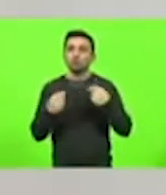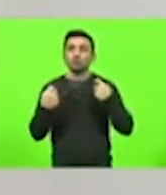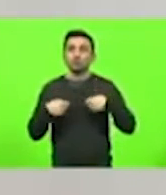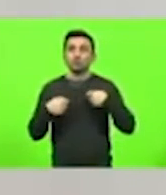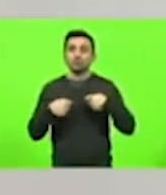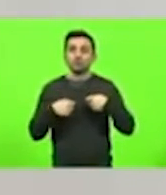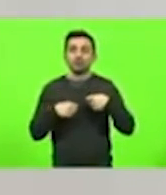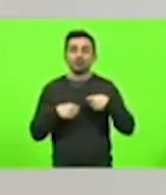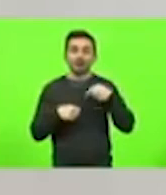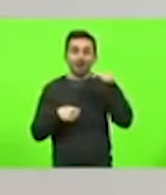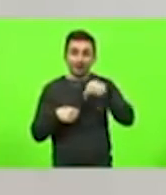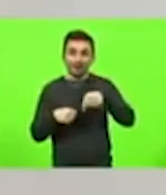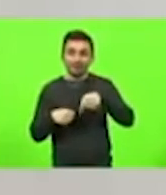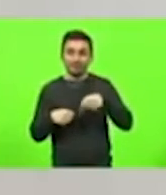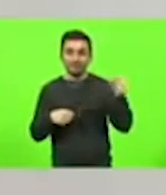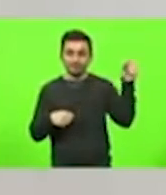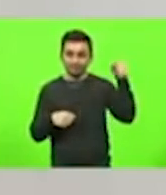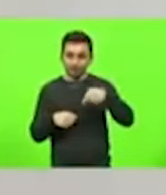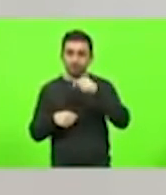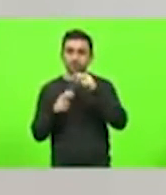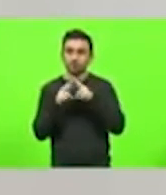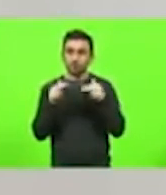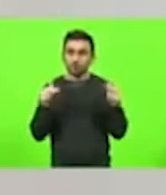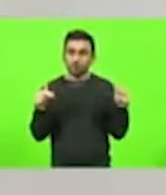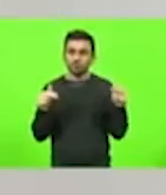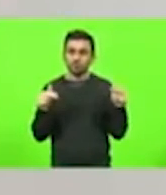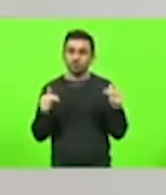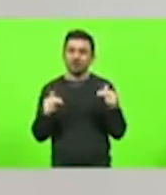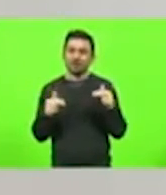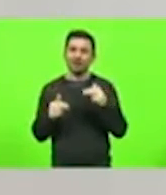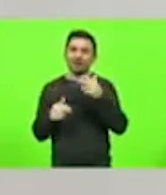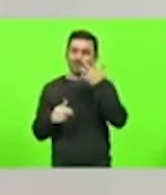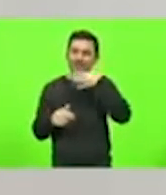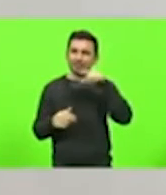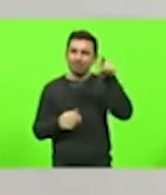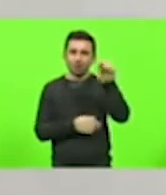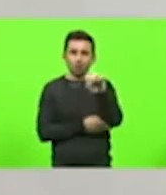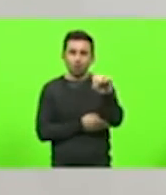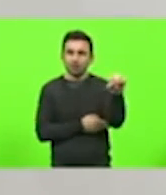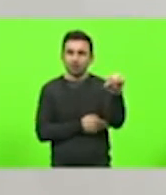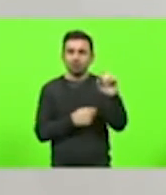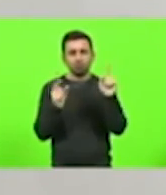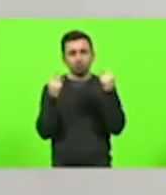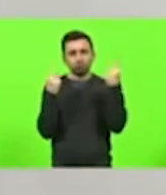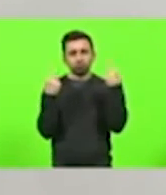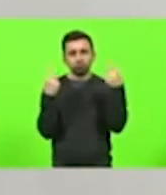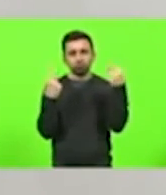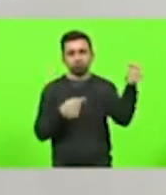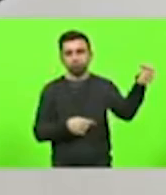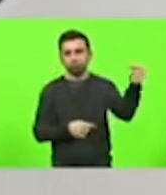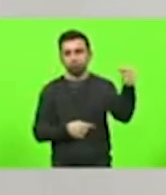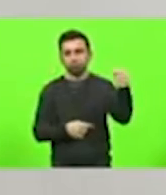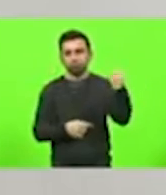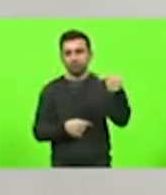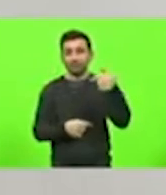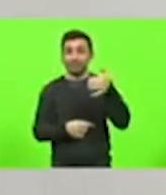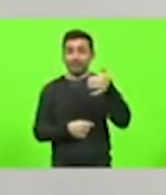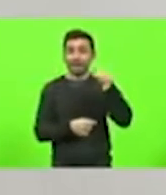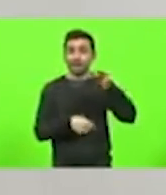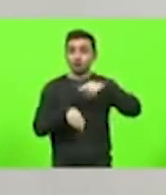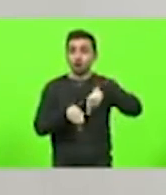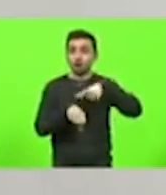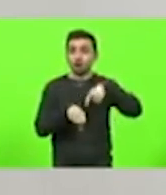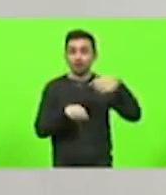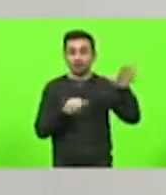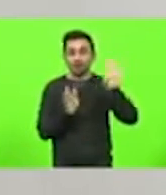deslocar aqui, a Florianópolis. Então, crianças lá do extremo oeste tinham que pegar uma ambulância, ficar 10 horas numa ambulância para